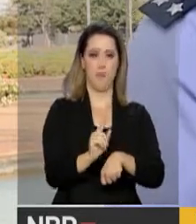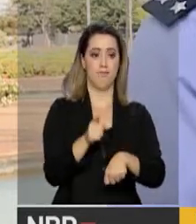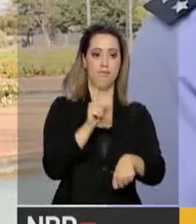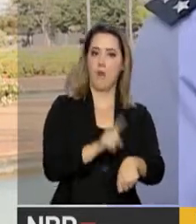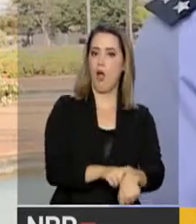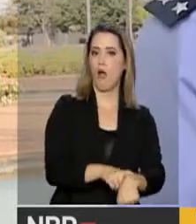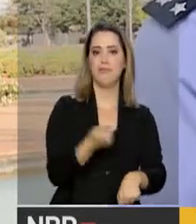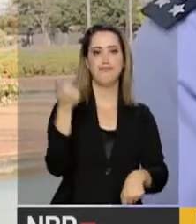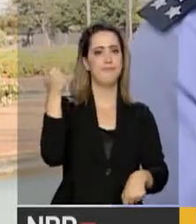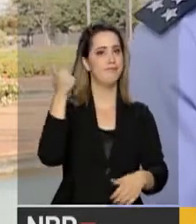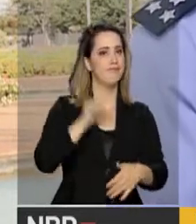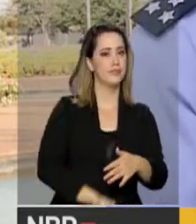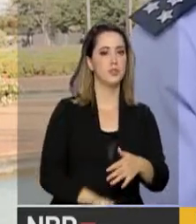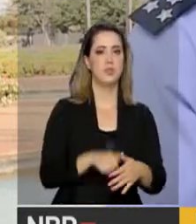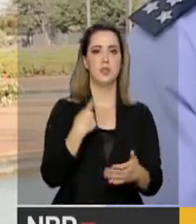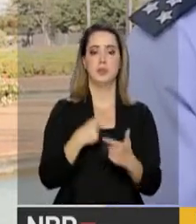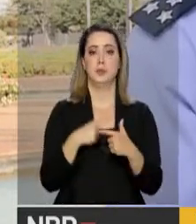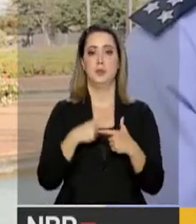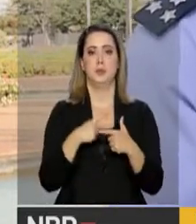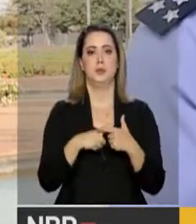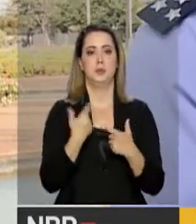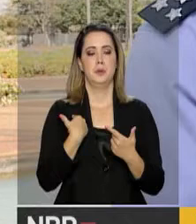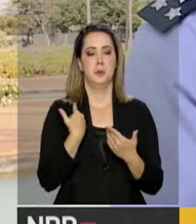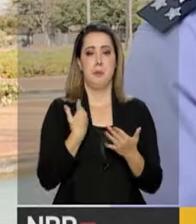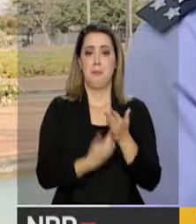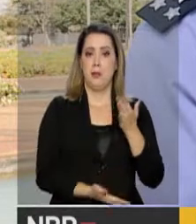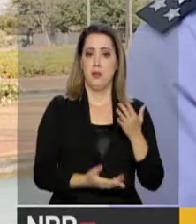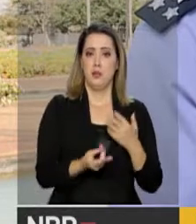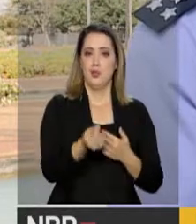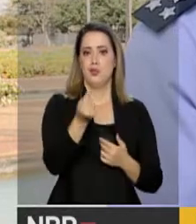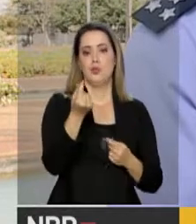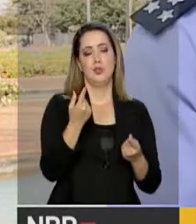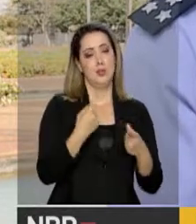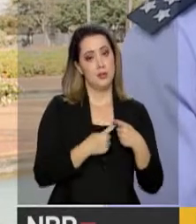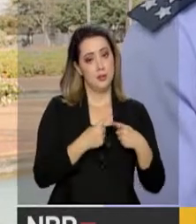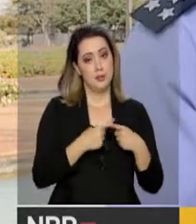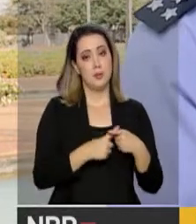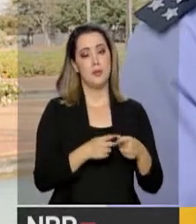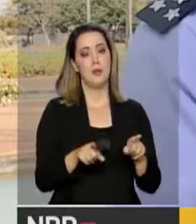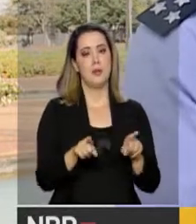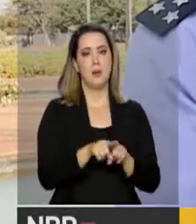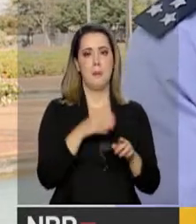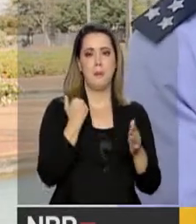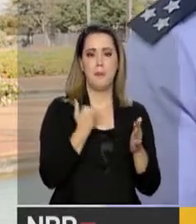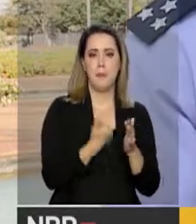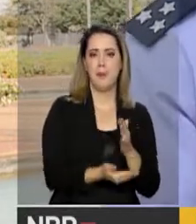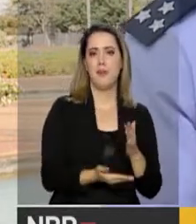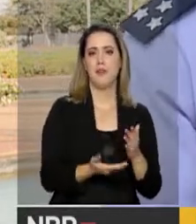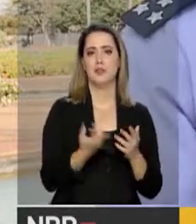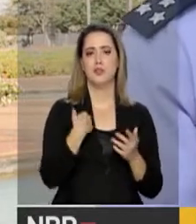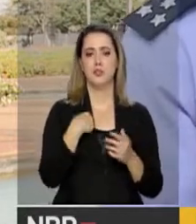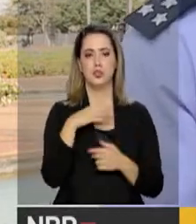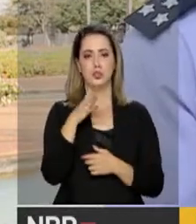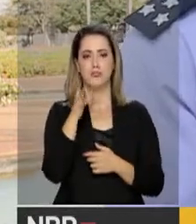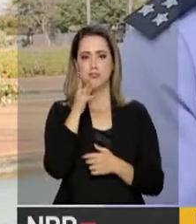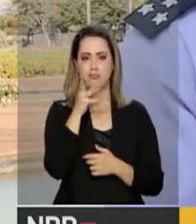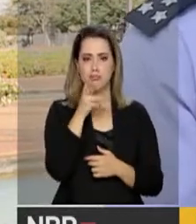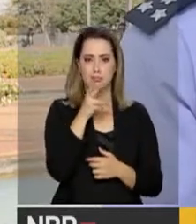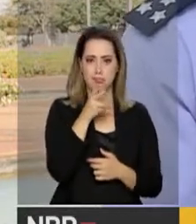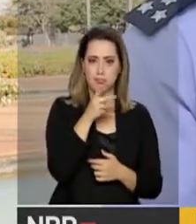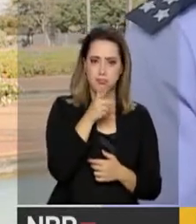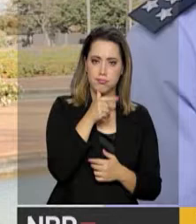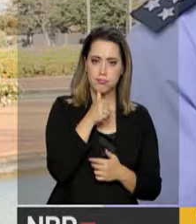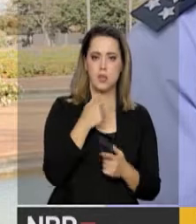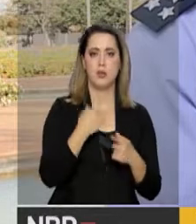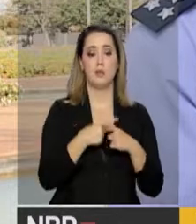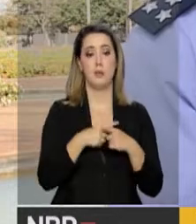executarmos, não só teremos um gasto de meios públicos indevidos, mas também o principal, não estaremos atendendo a população